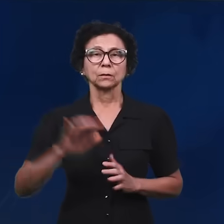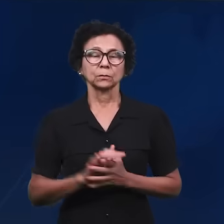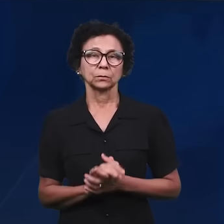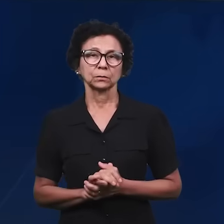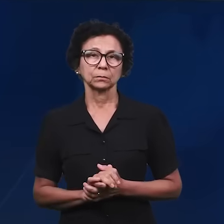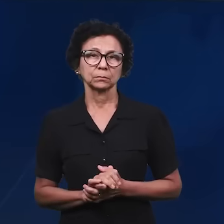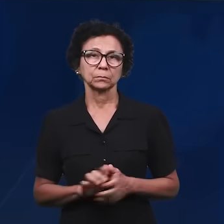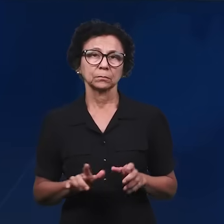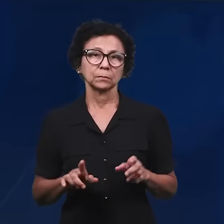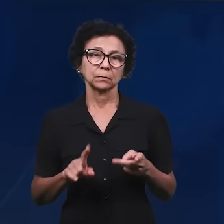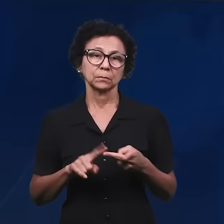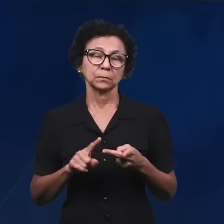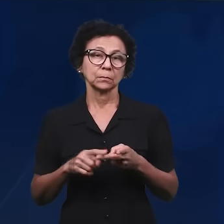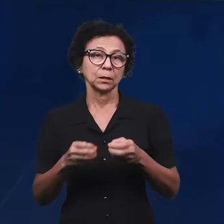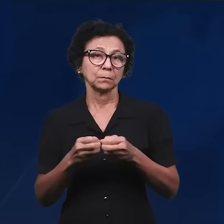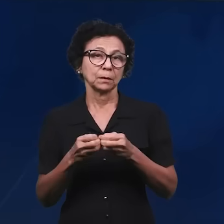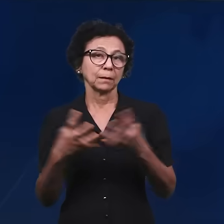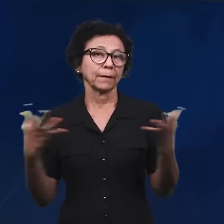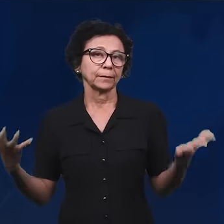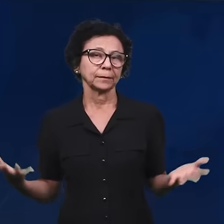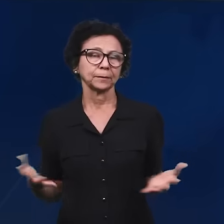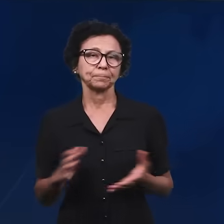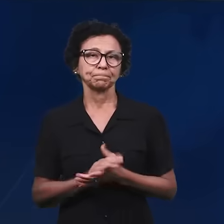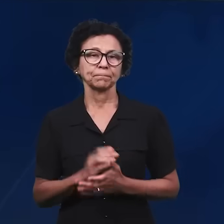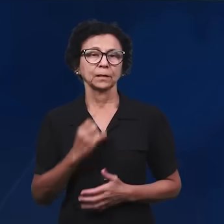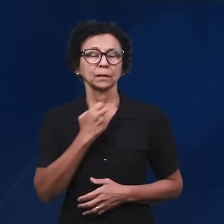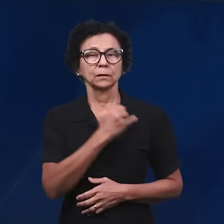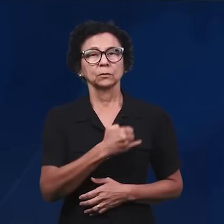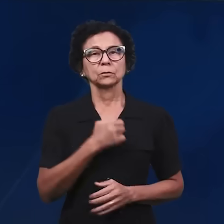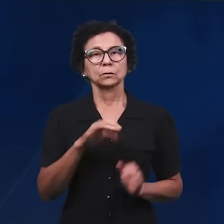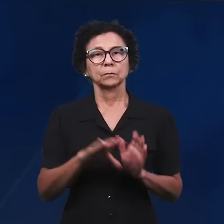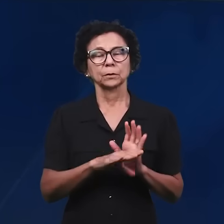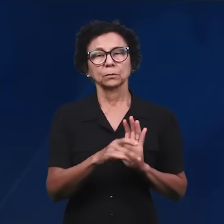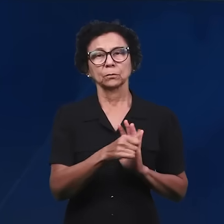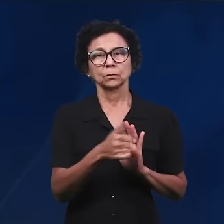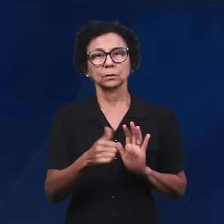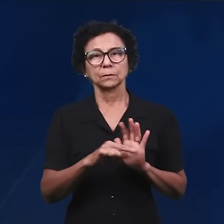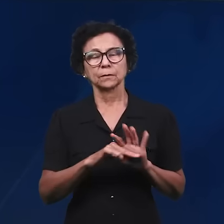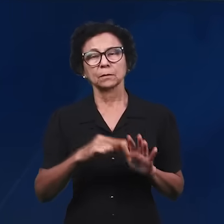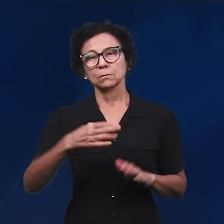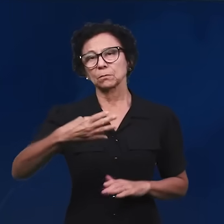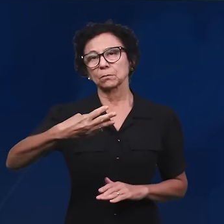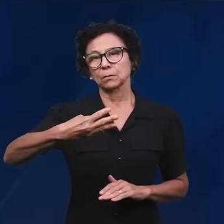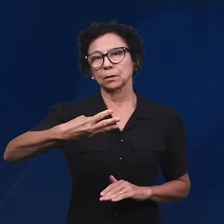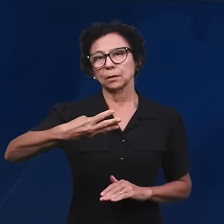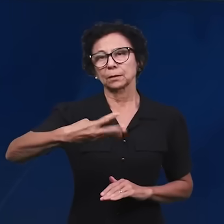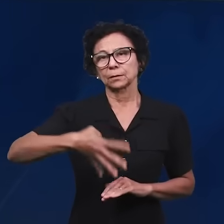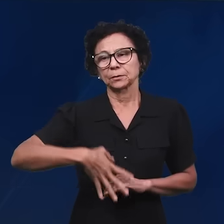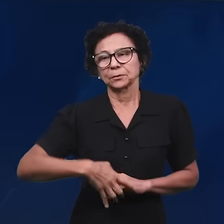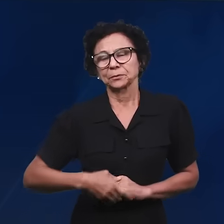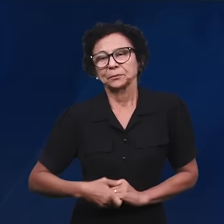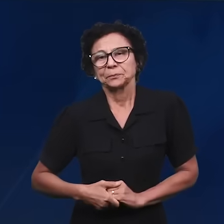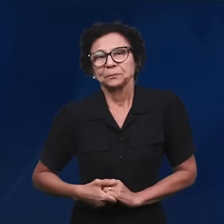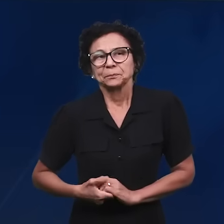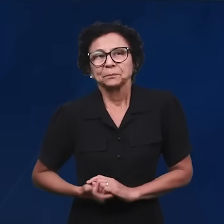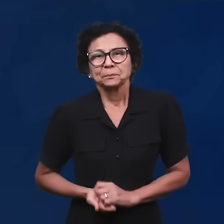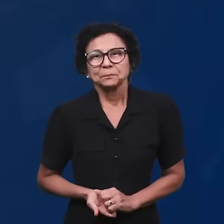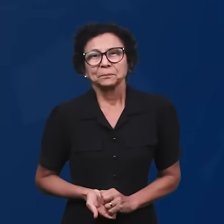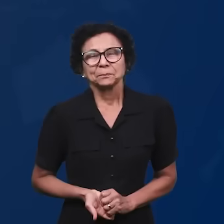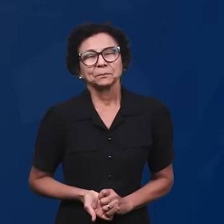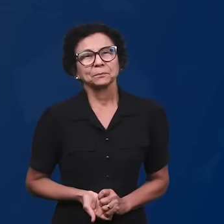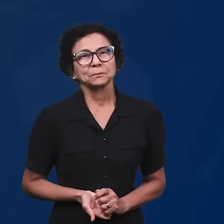que fala sobre esse assunto, João 11, vamos ler a partir do verso 4, que diz assim: